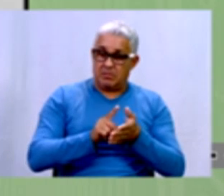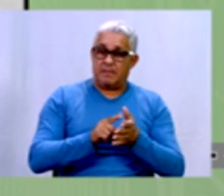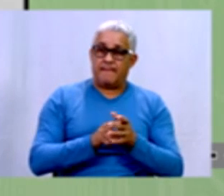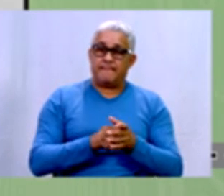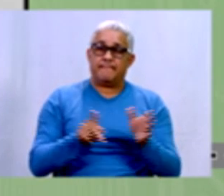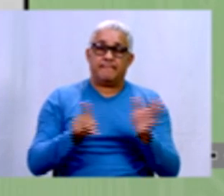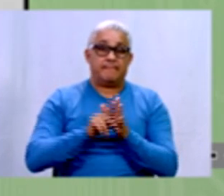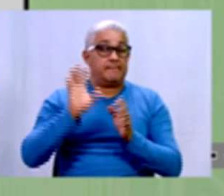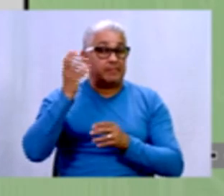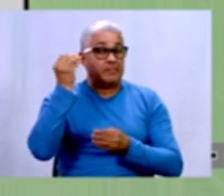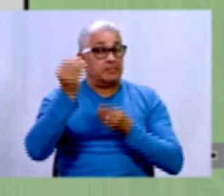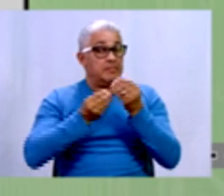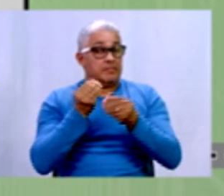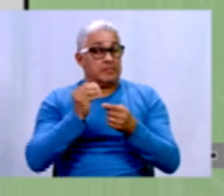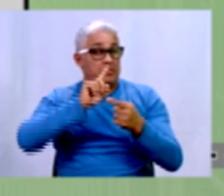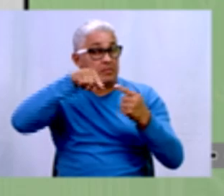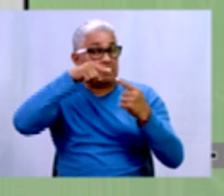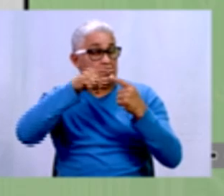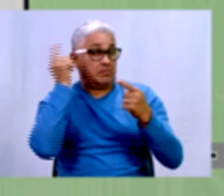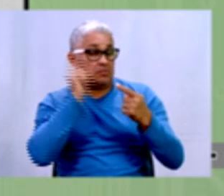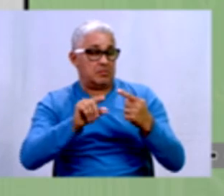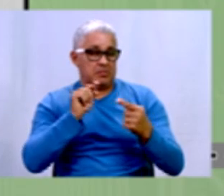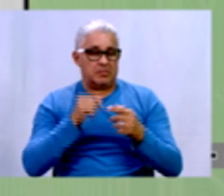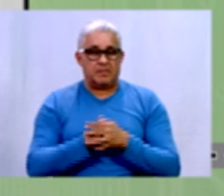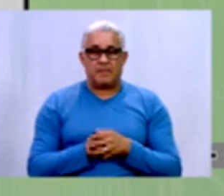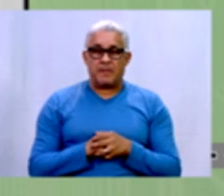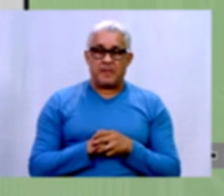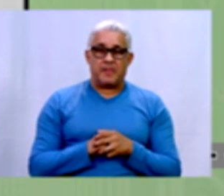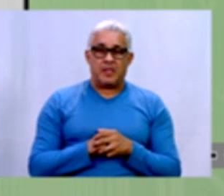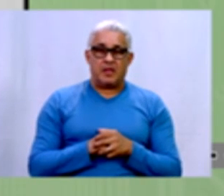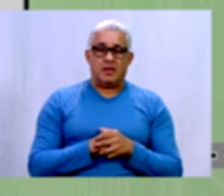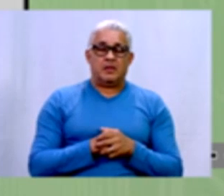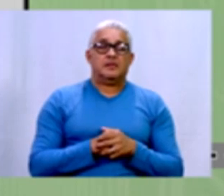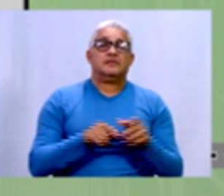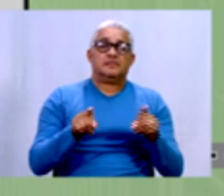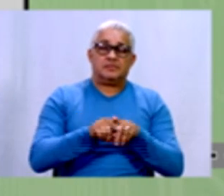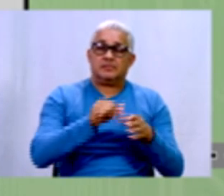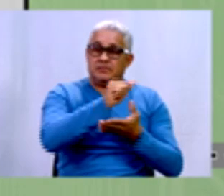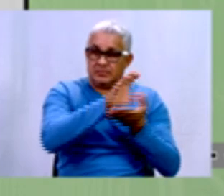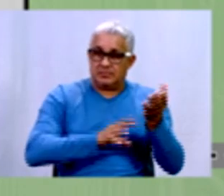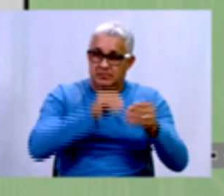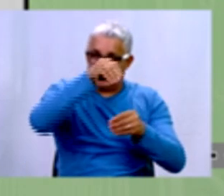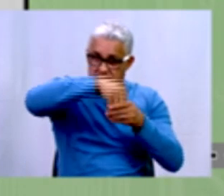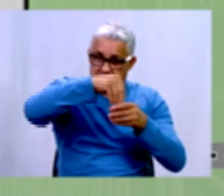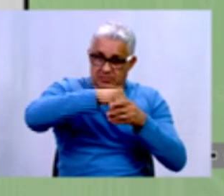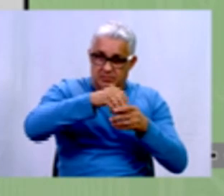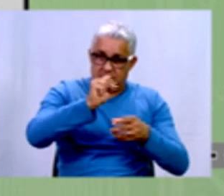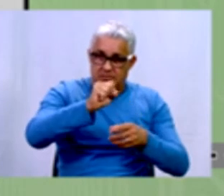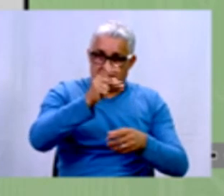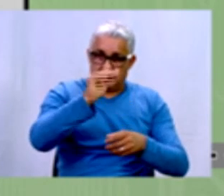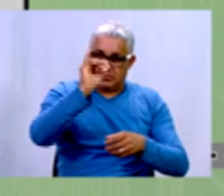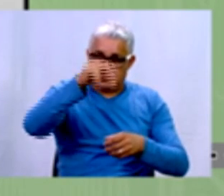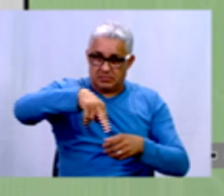para decidir como chegar até ao objetivo, as tarefas que vão ter que ser criadas dentro do sprint